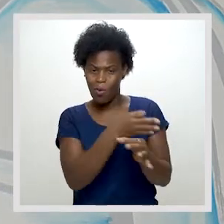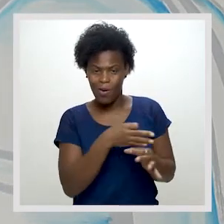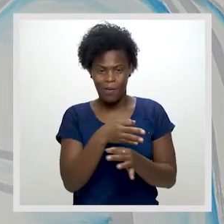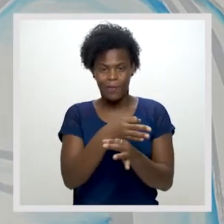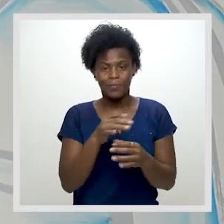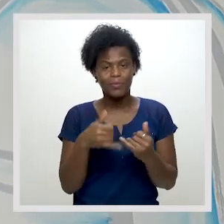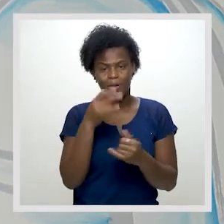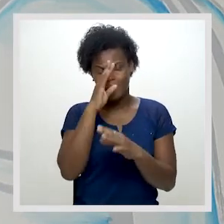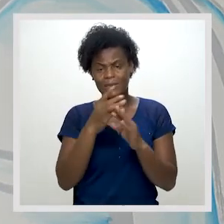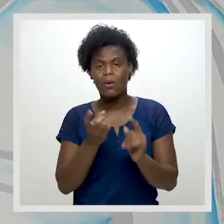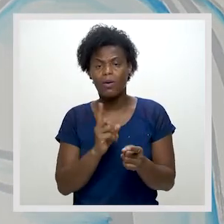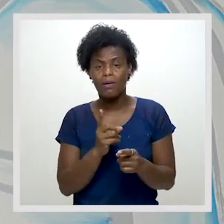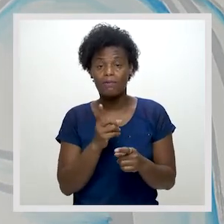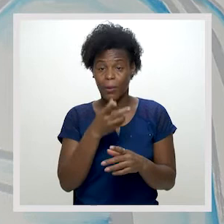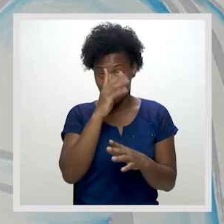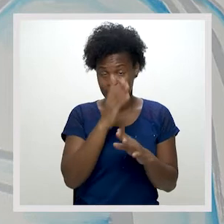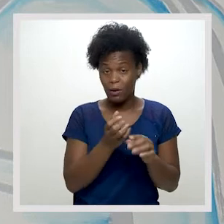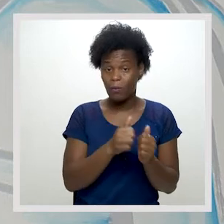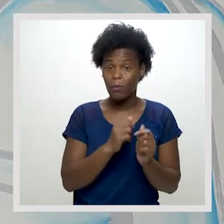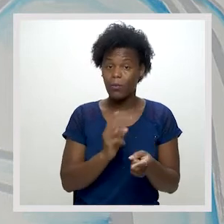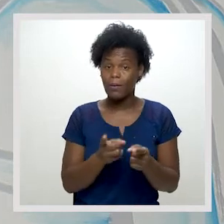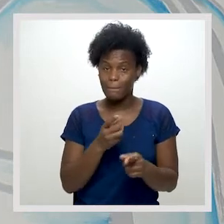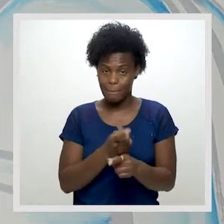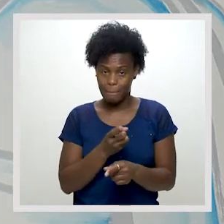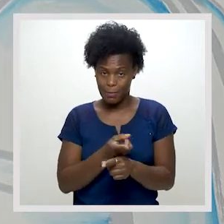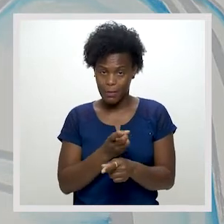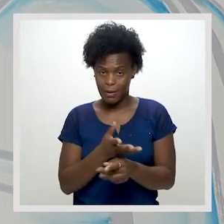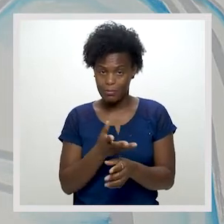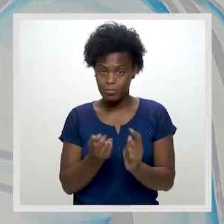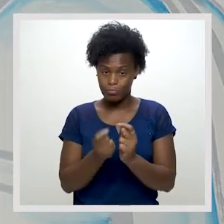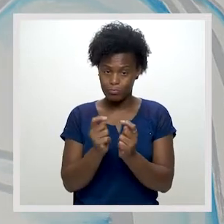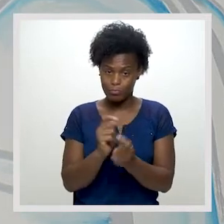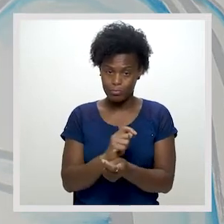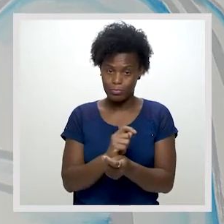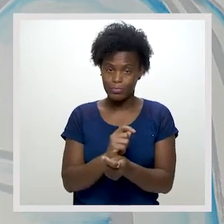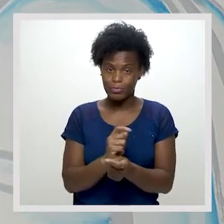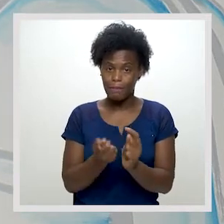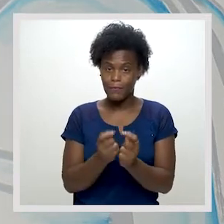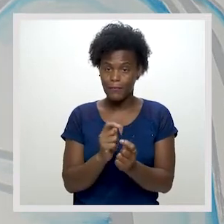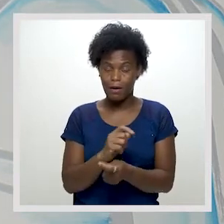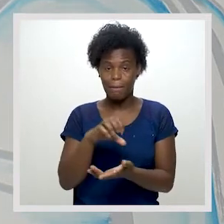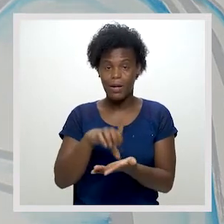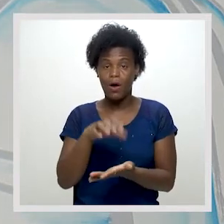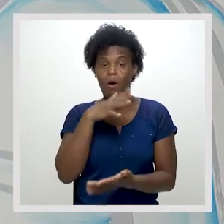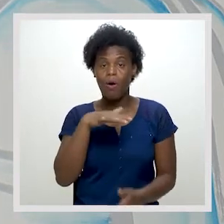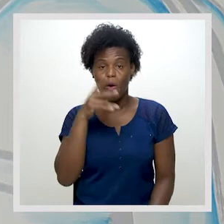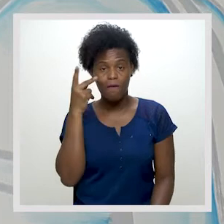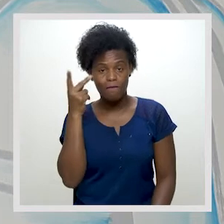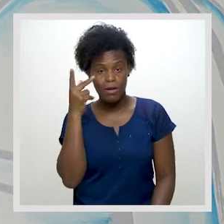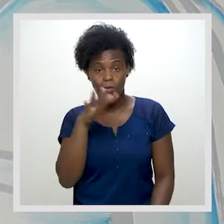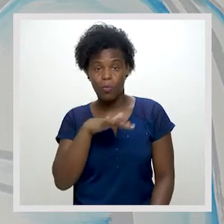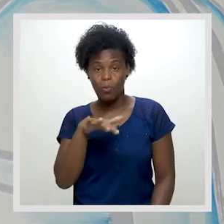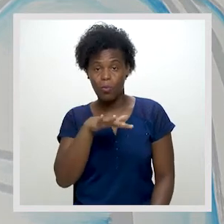aconteceu? Aconteceu com que os mesmos adaptaram-se ao meio onde estavam